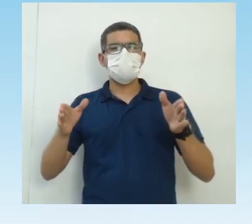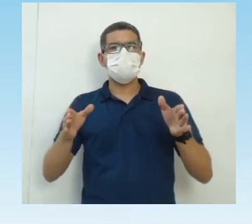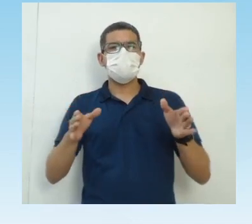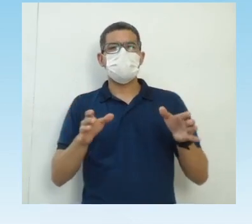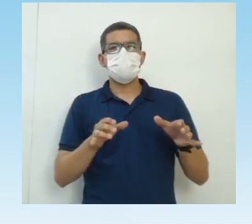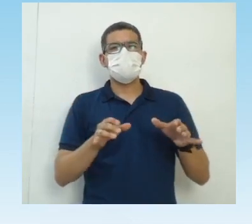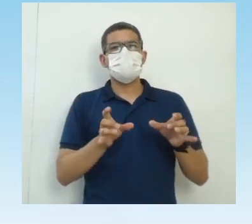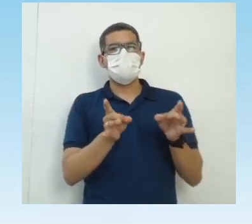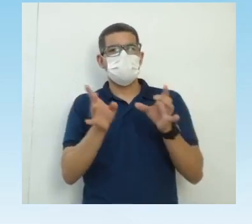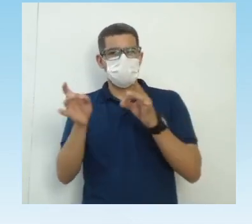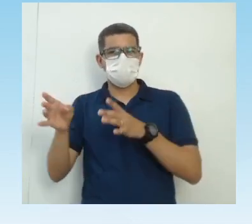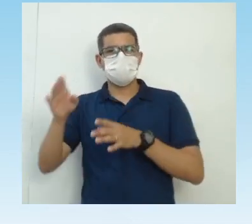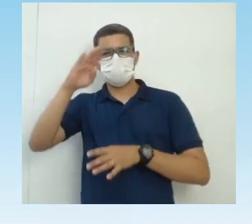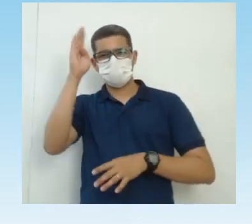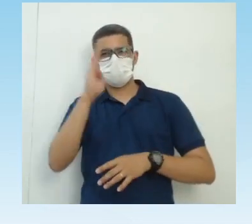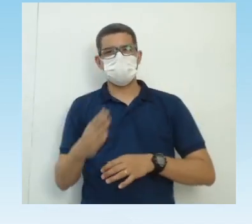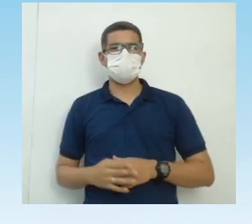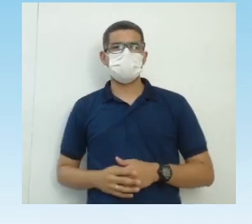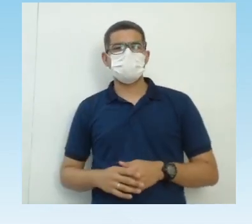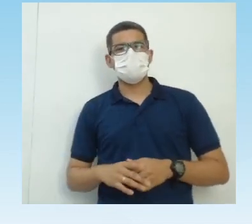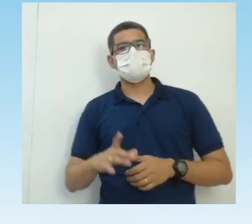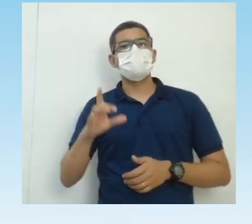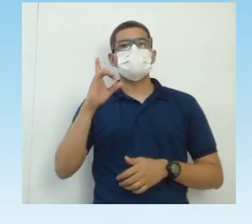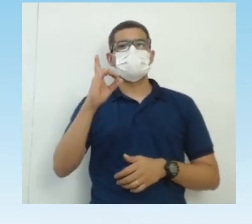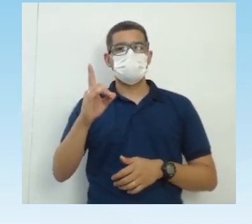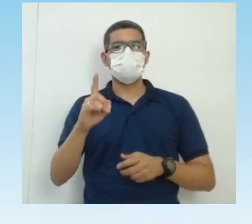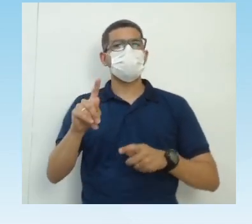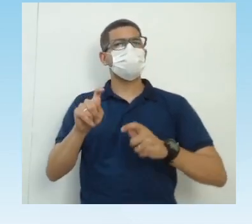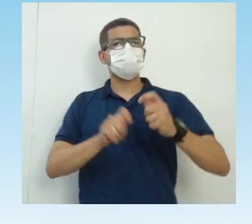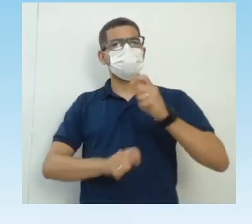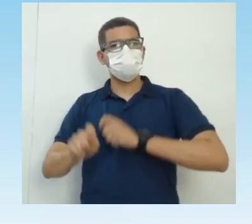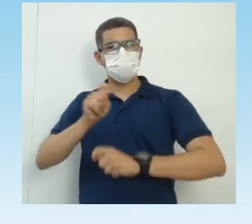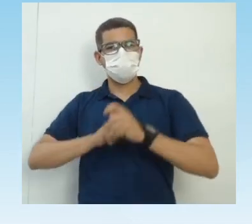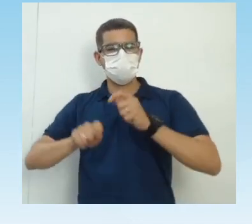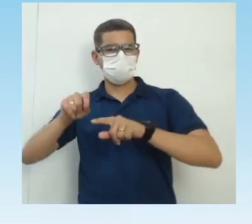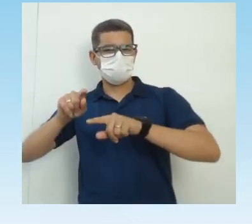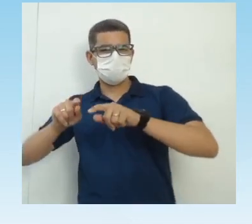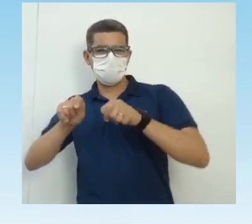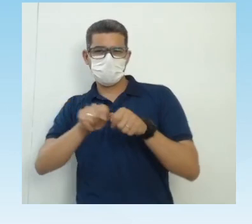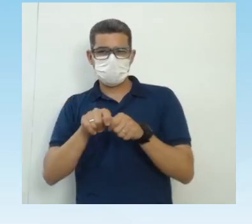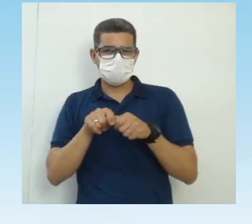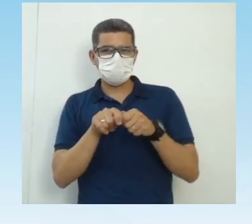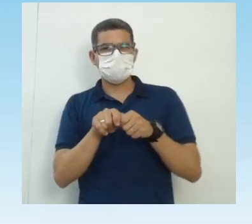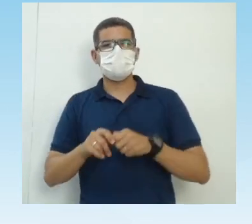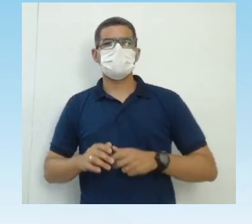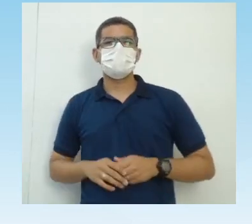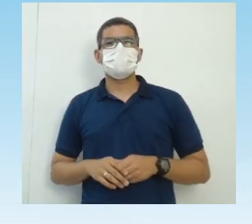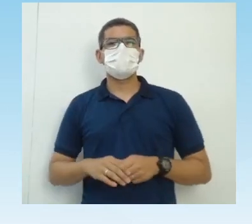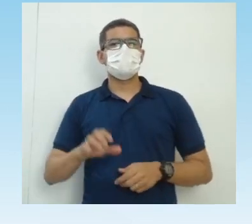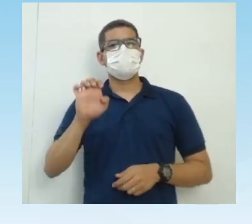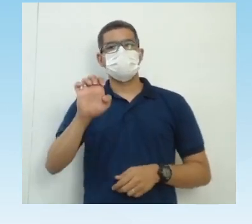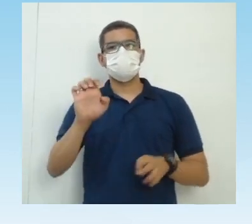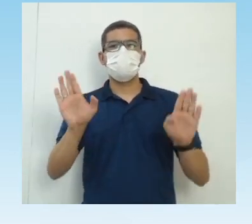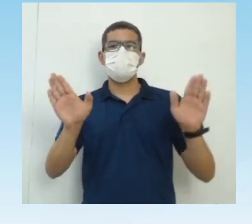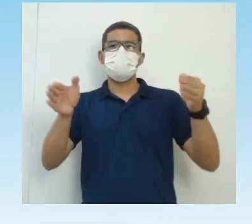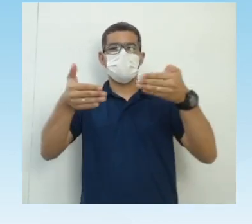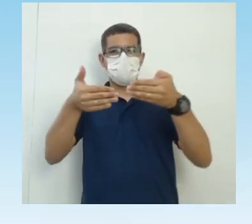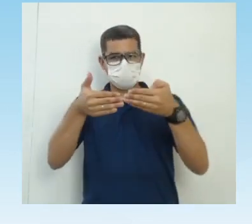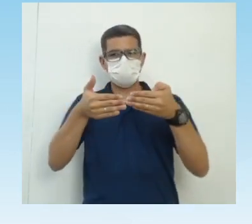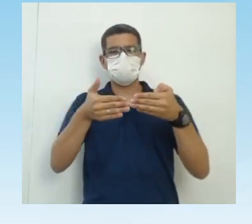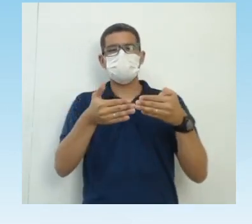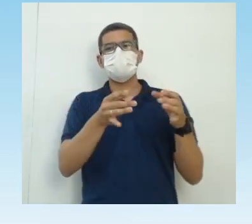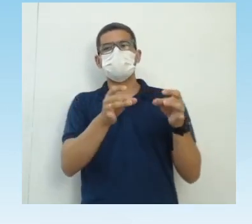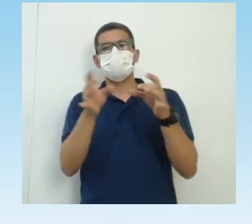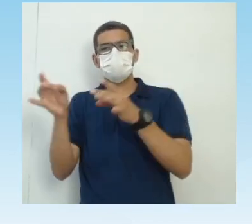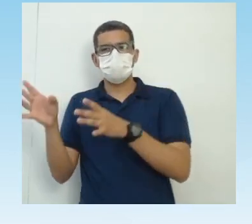do mercado nacional. Na letra D, o controle dos meios de produção. E na letra E, o fechamento do